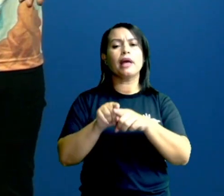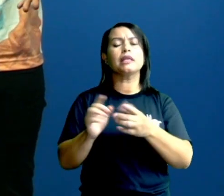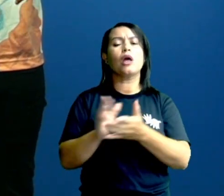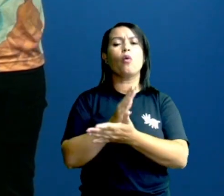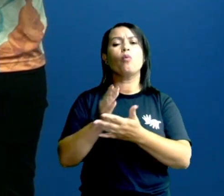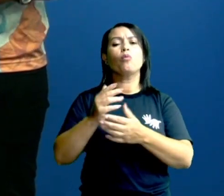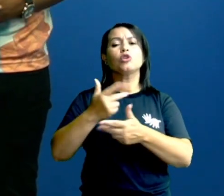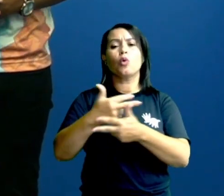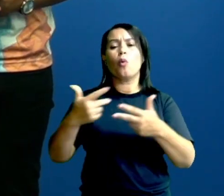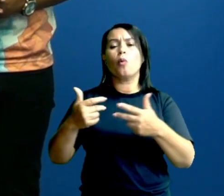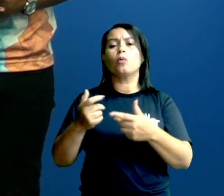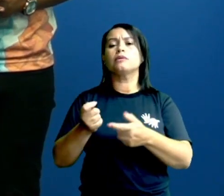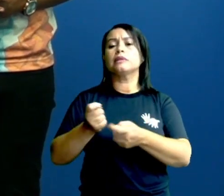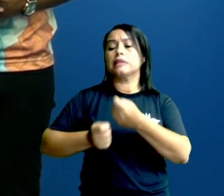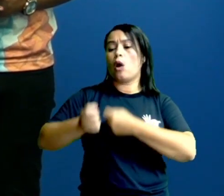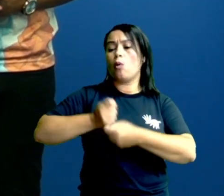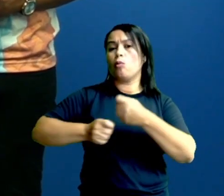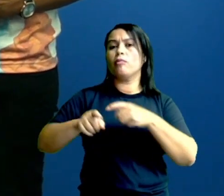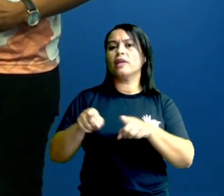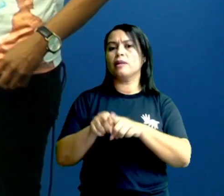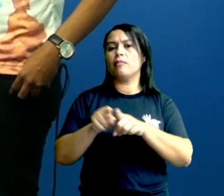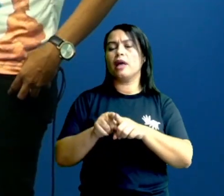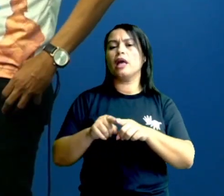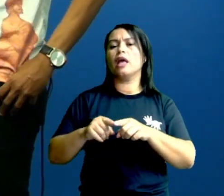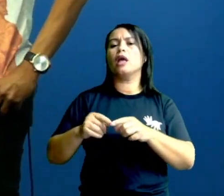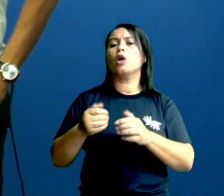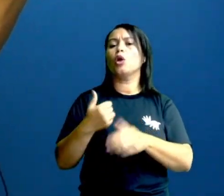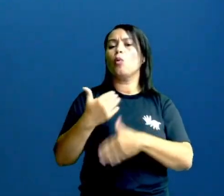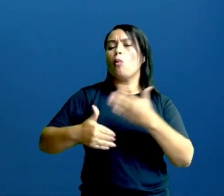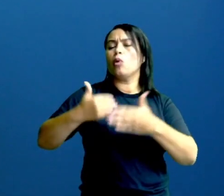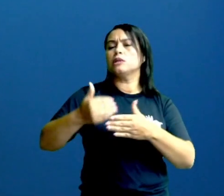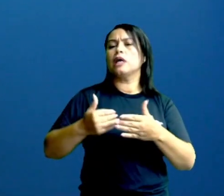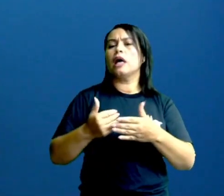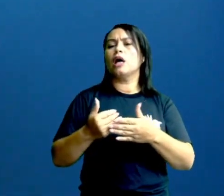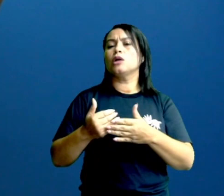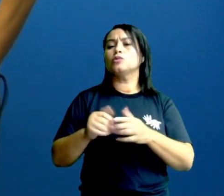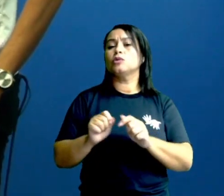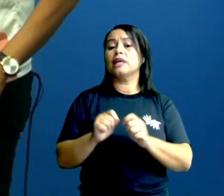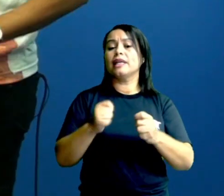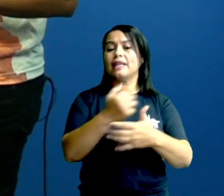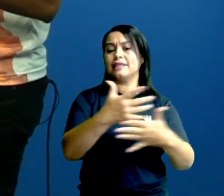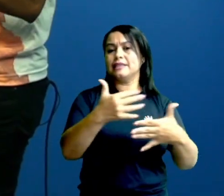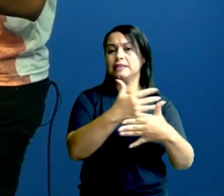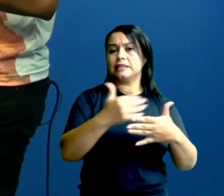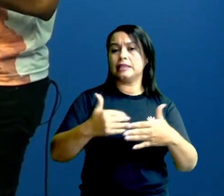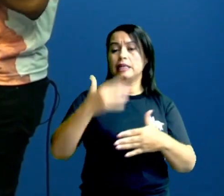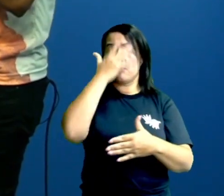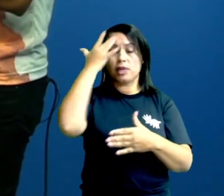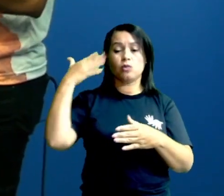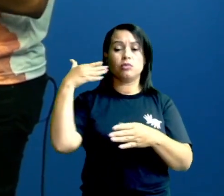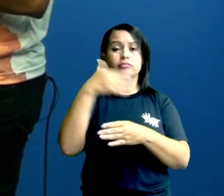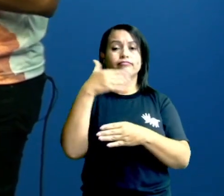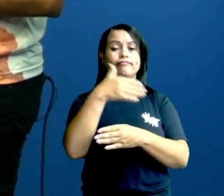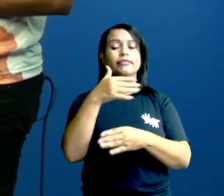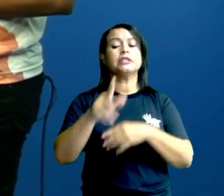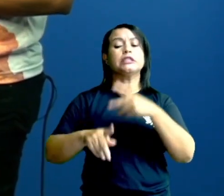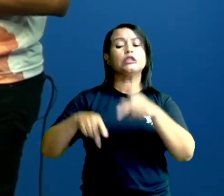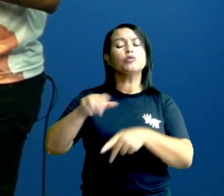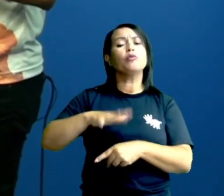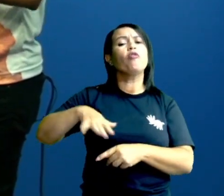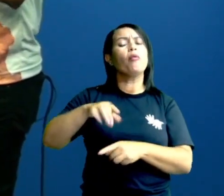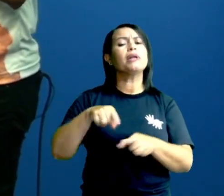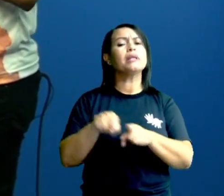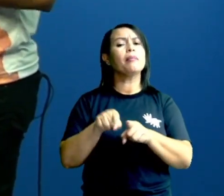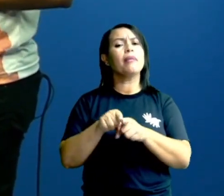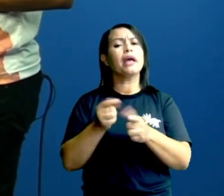econômicas E logicamente o processo de urbanização tá e para fechar essa esse processo de povoamento que